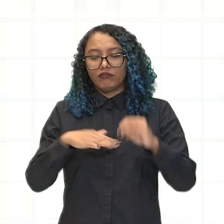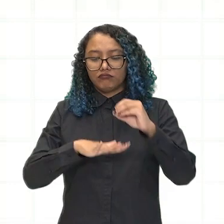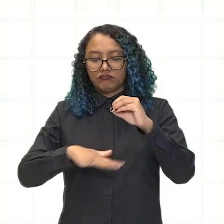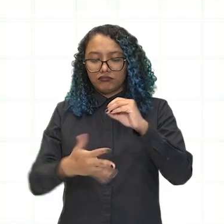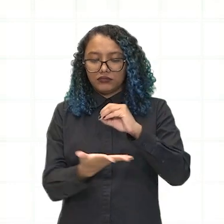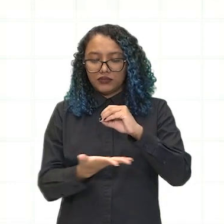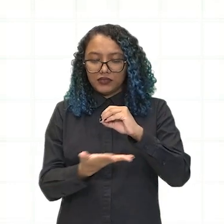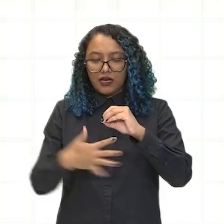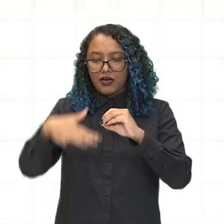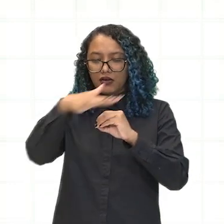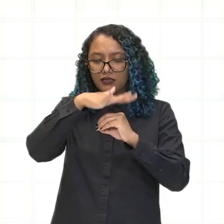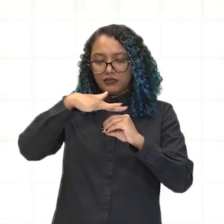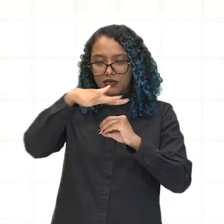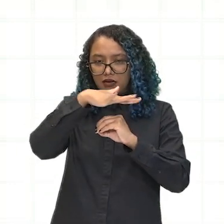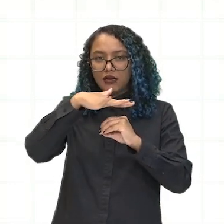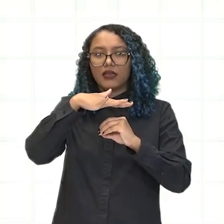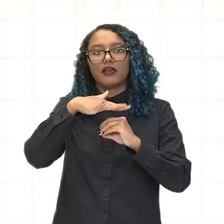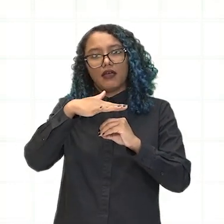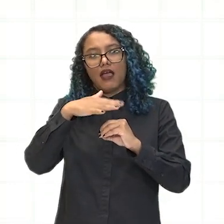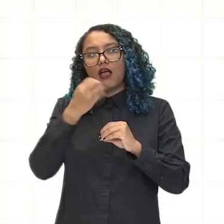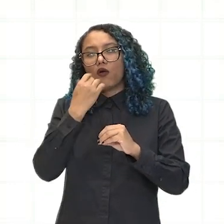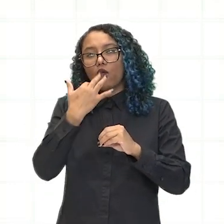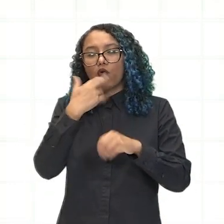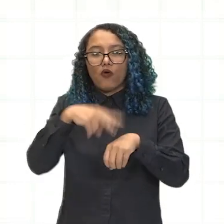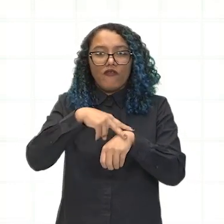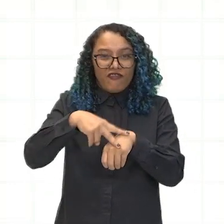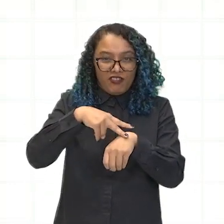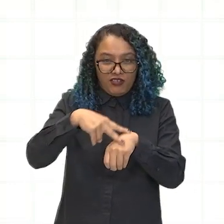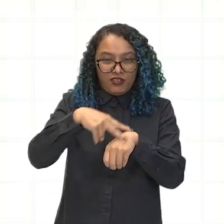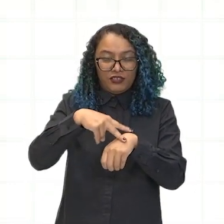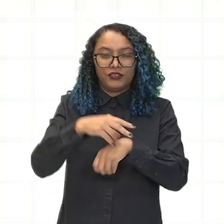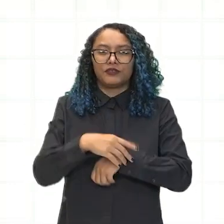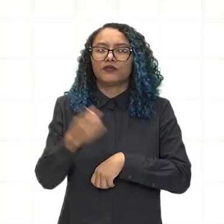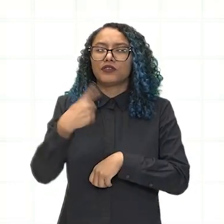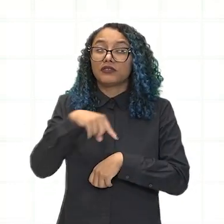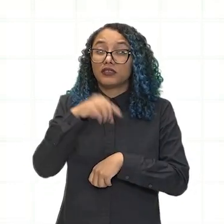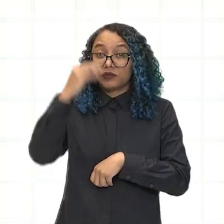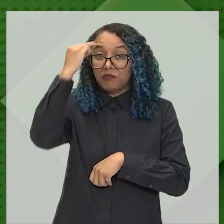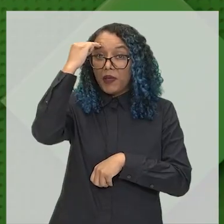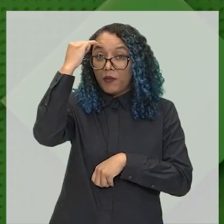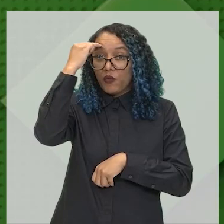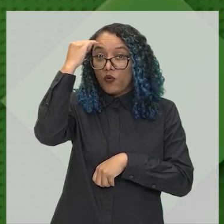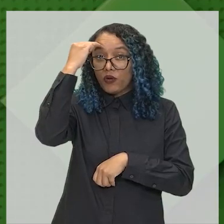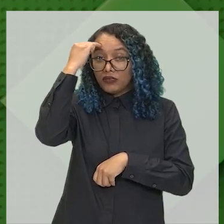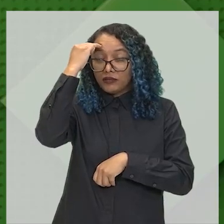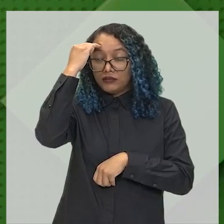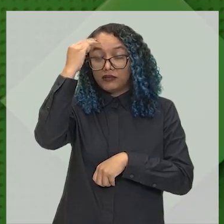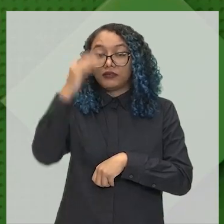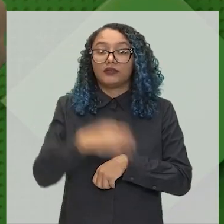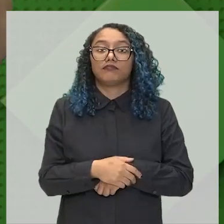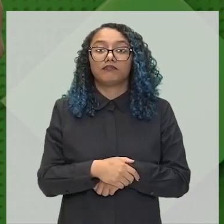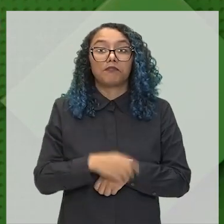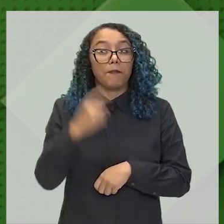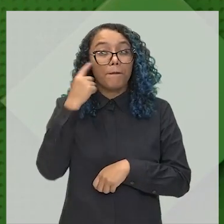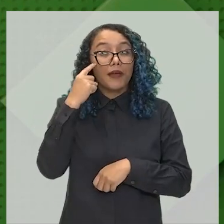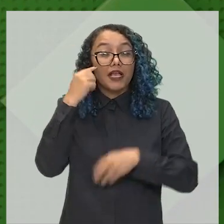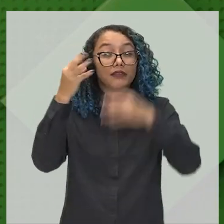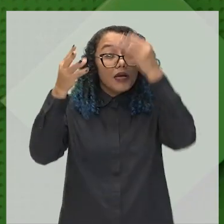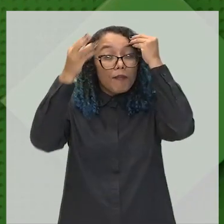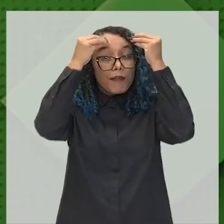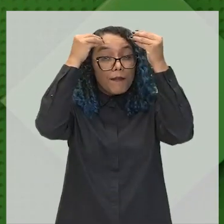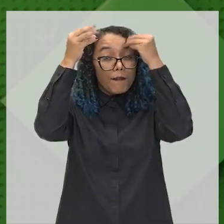cor esverdeada. Então, você aí, grave na sua mente, tente